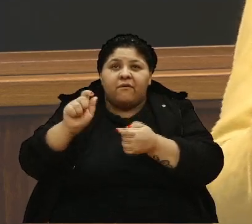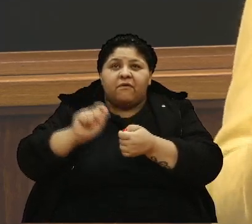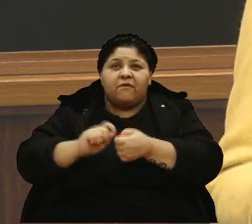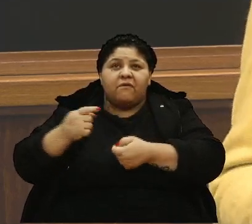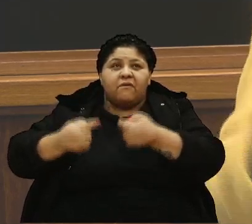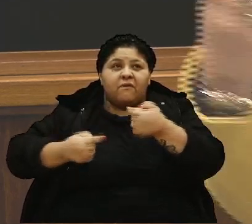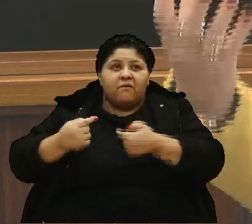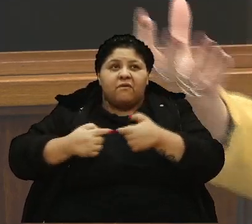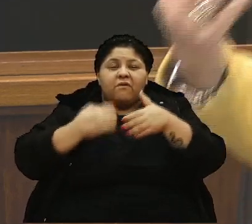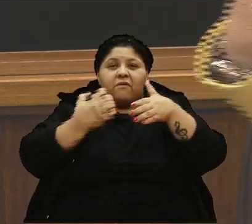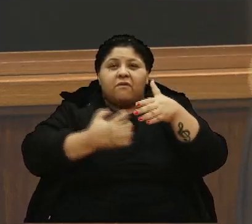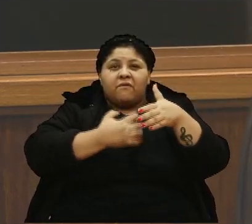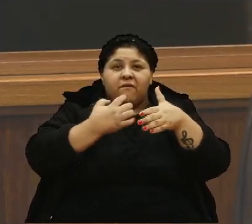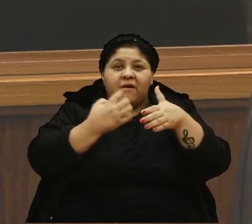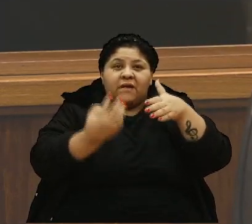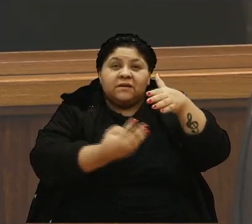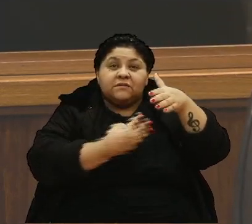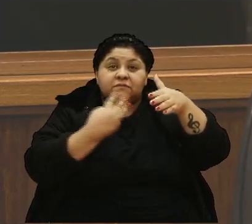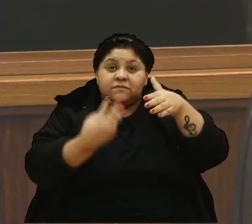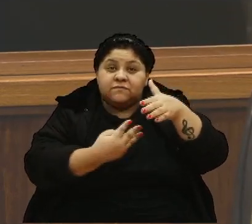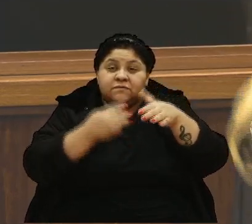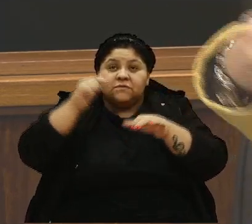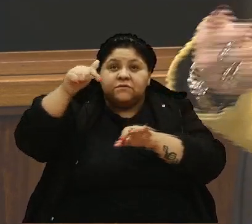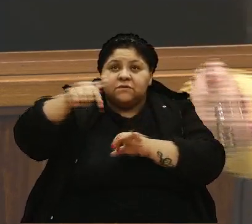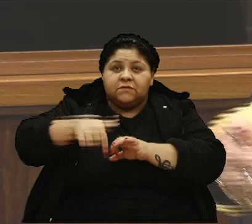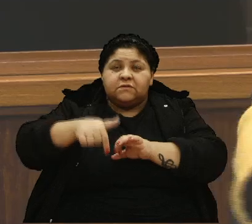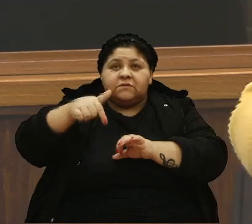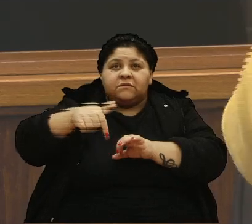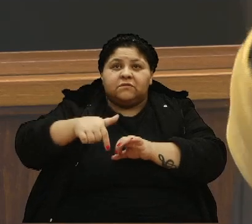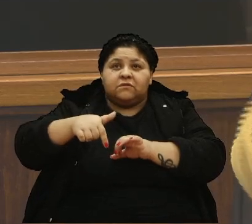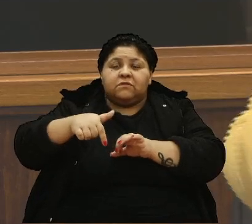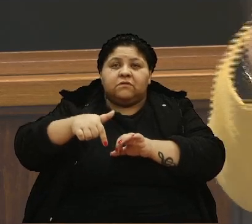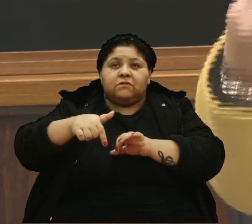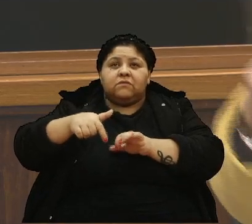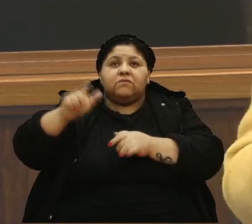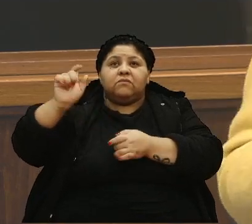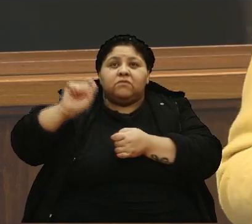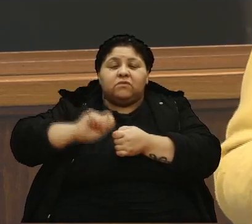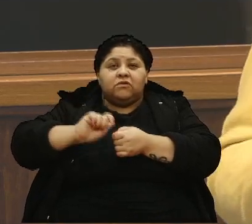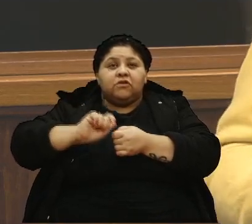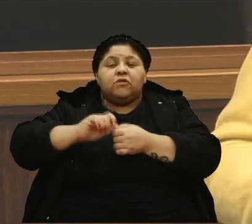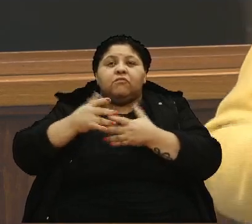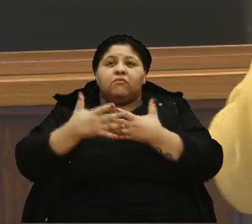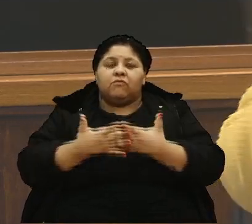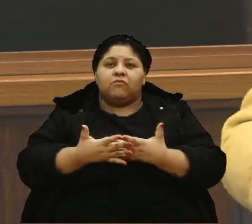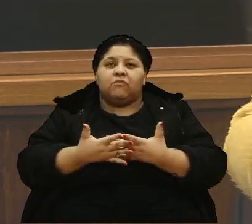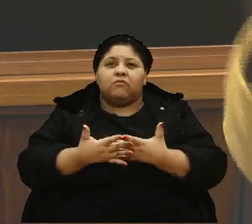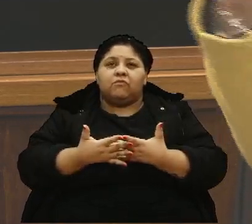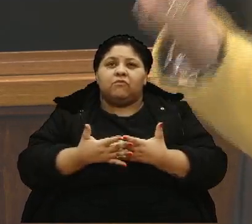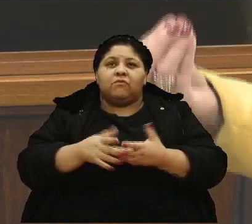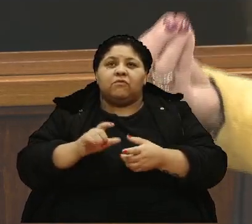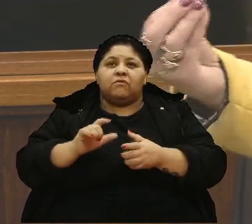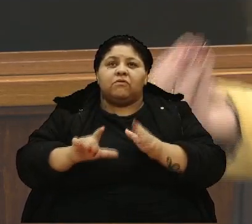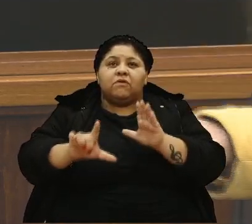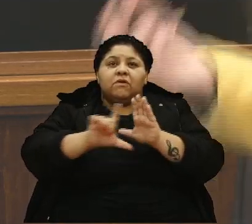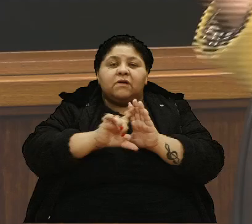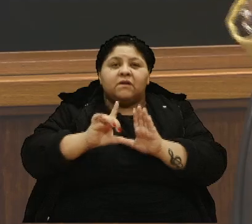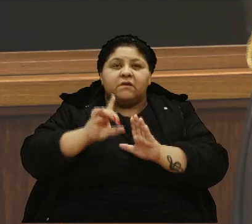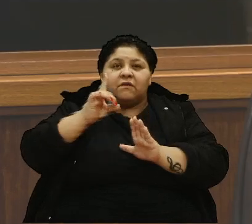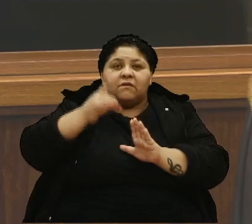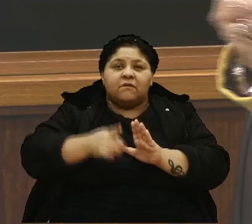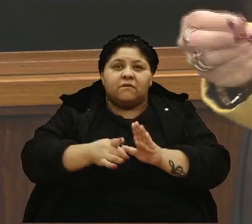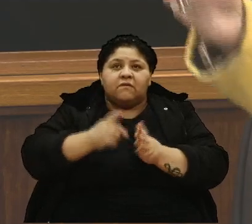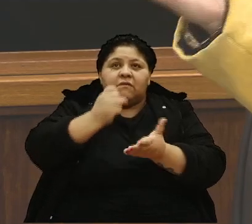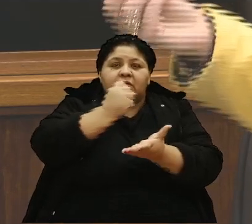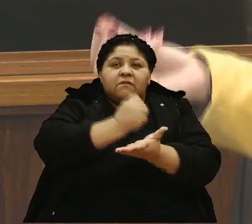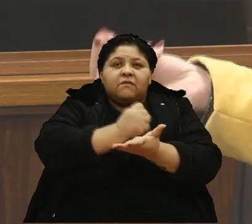debate com as empresas terceirizadas aqui para que façam realmente aquilo que a lei manda, que é